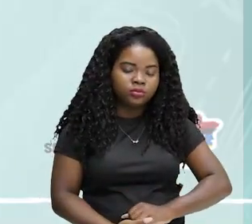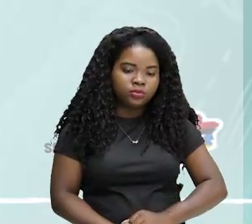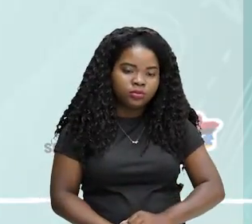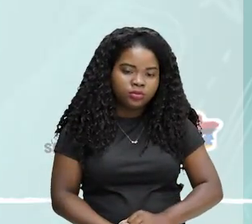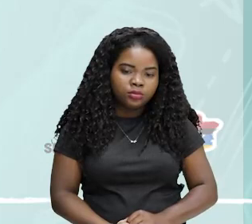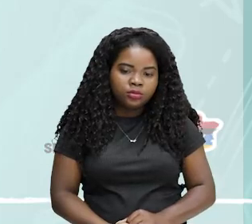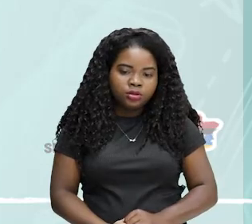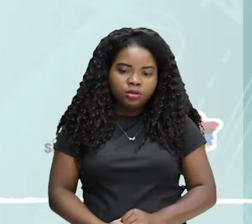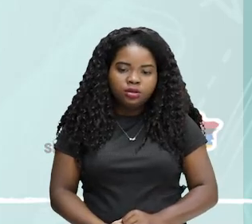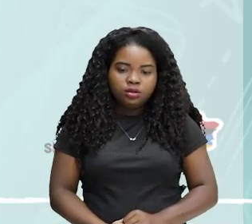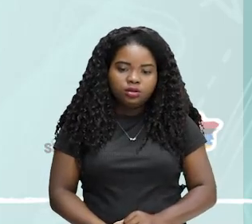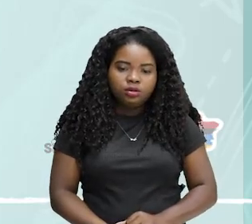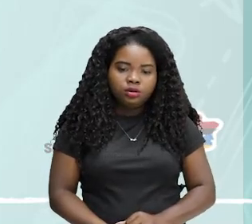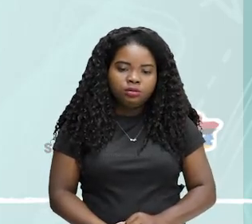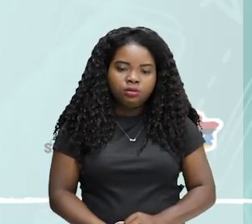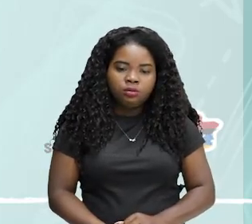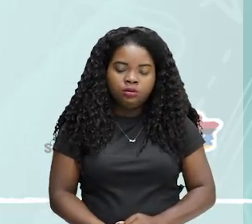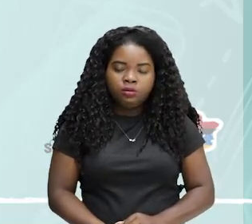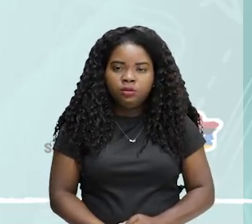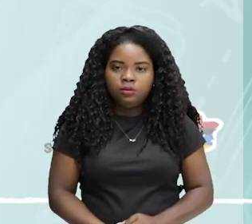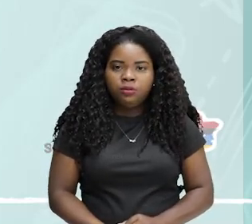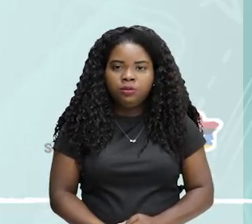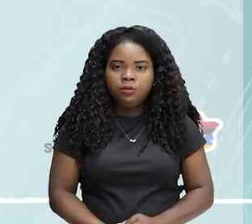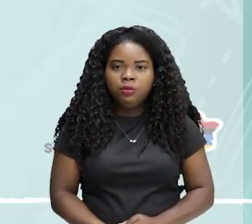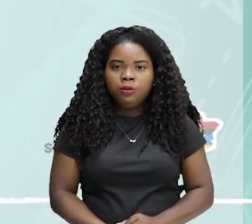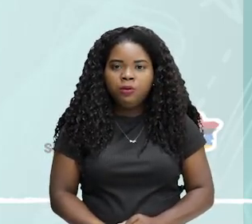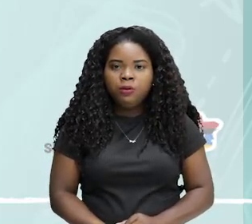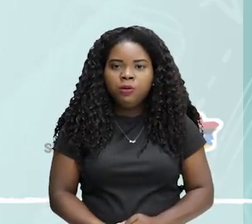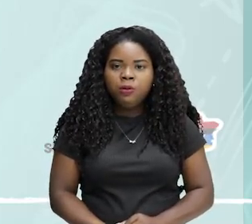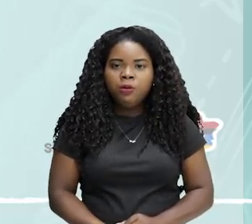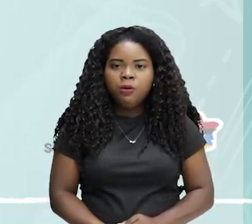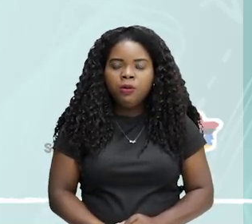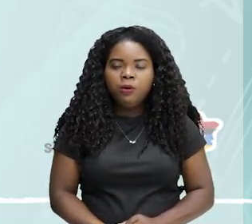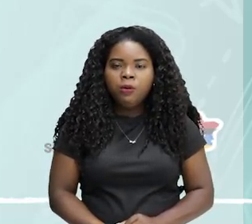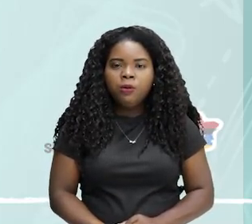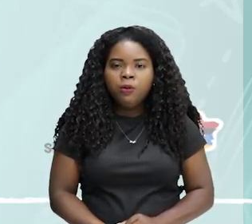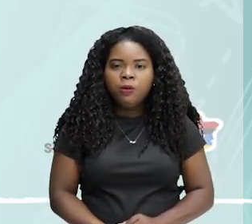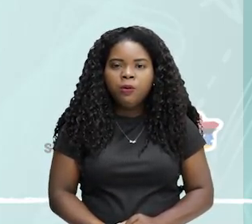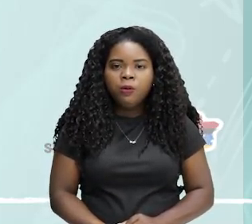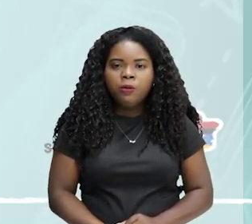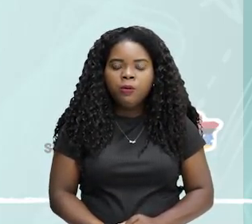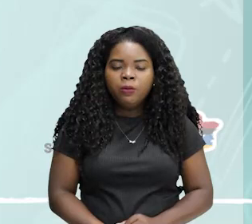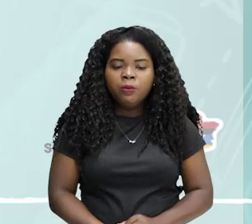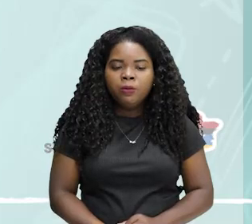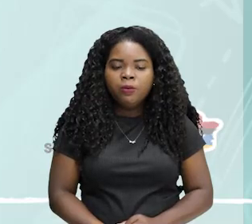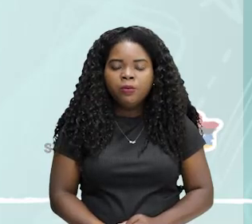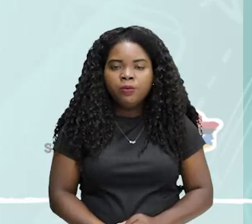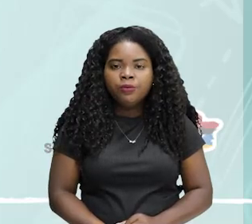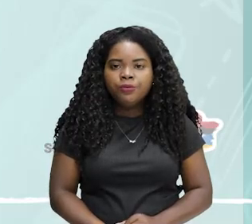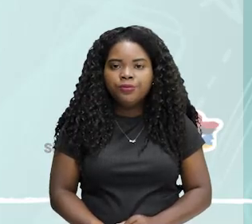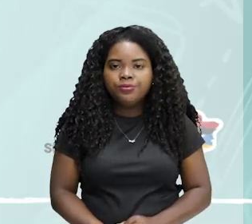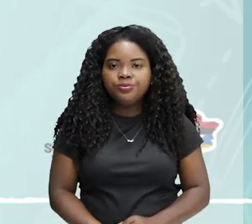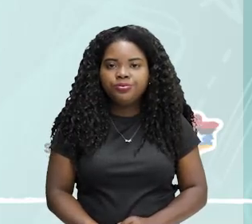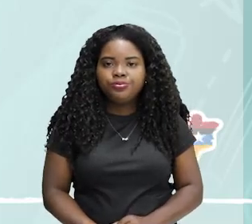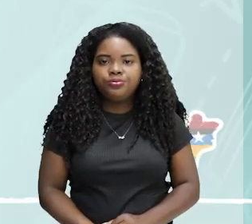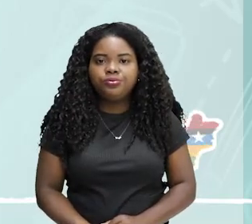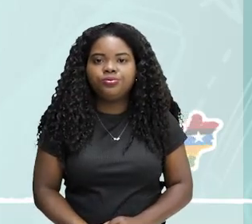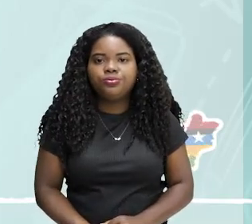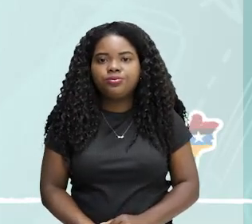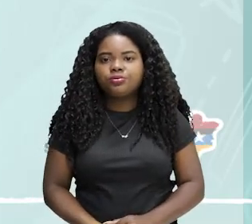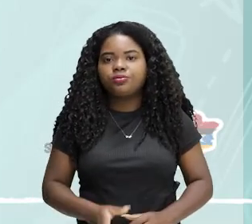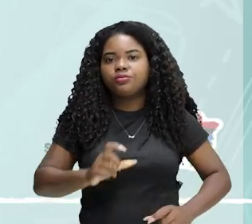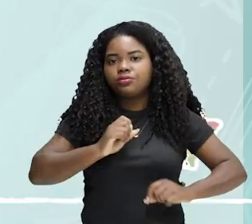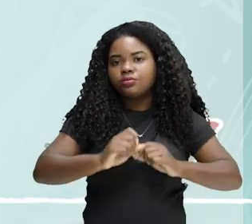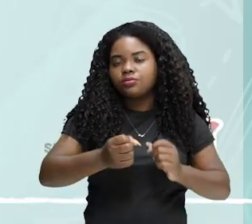considere 0,30 como aproximação para log de 2 na base 10. Então, aqui, ó, esse